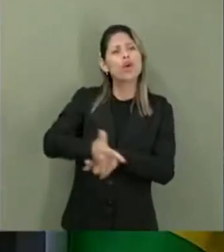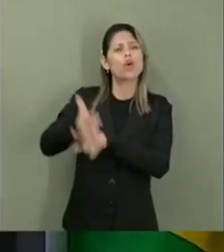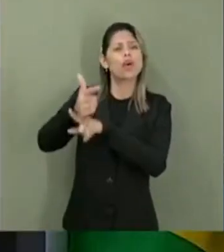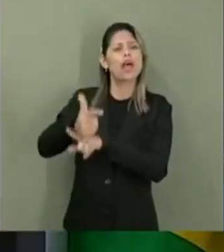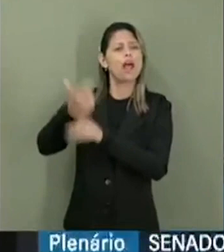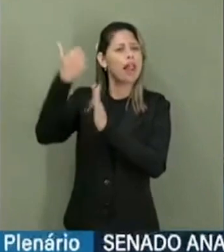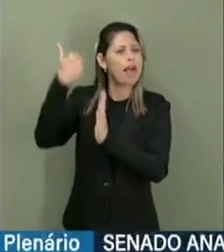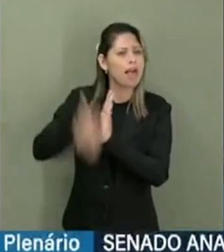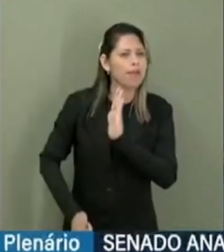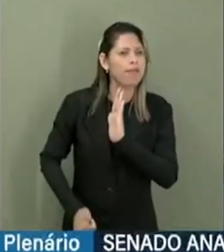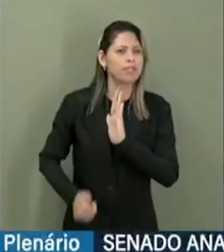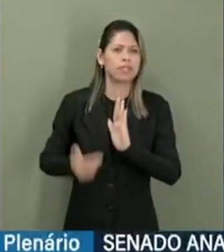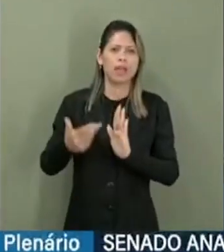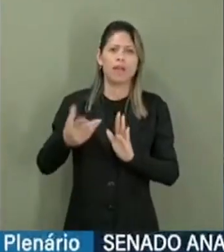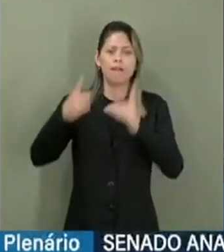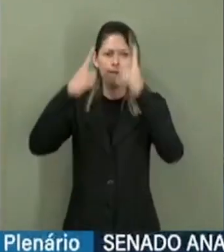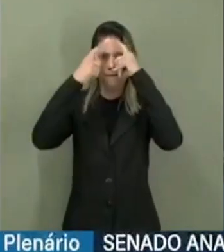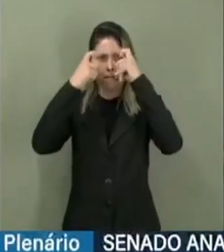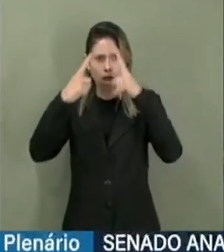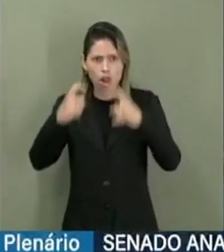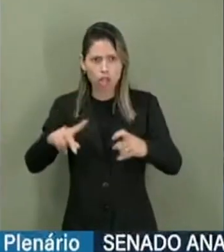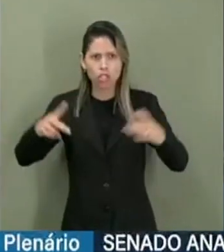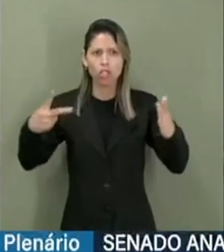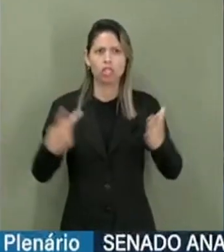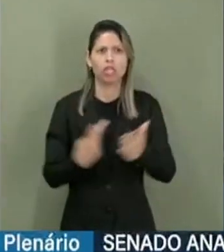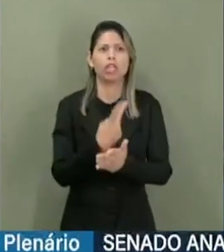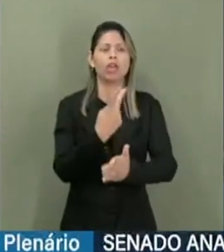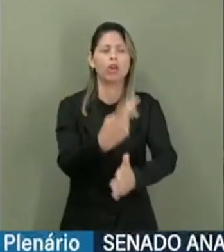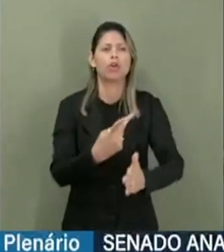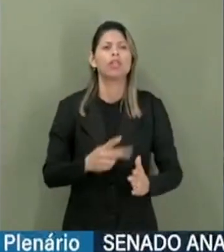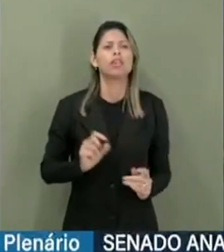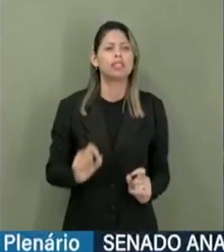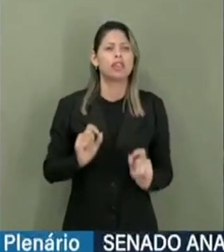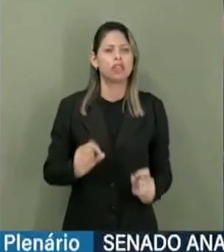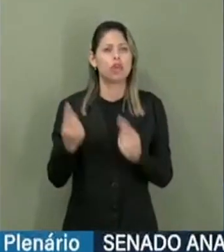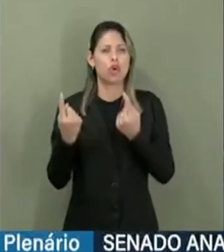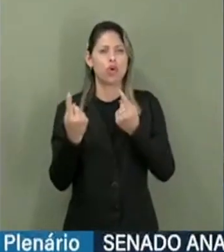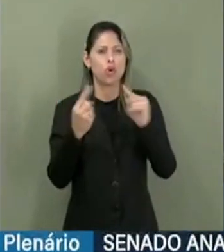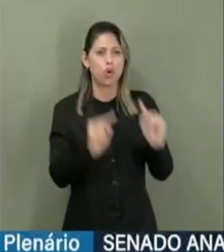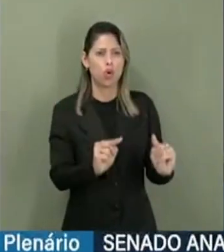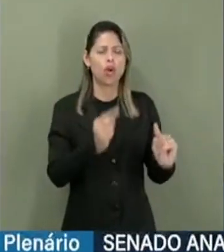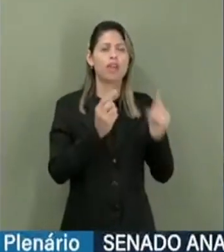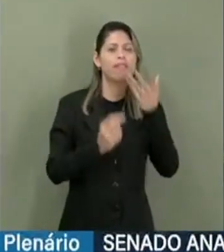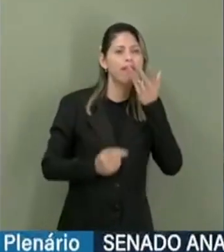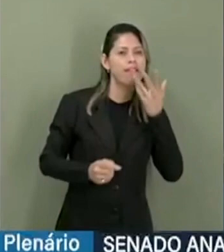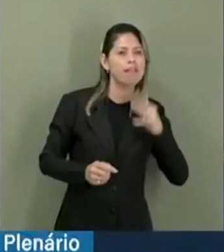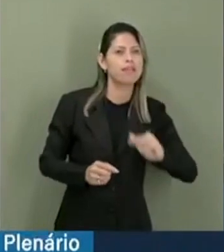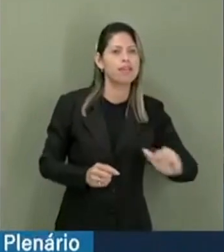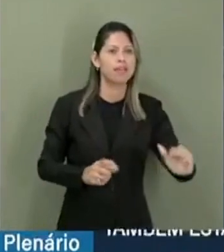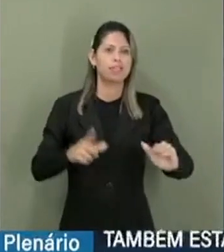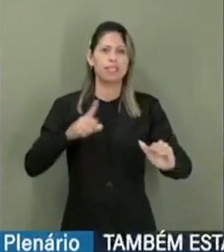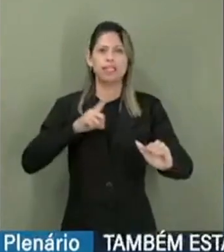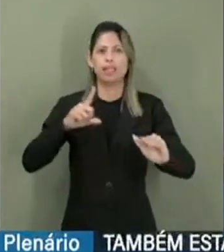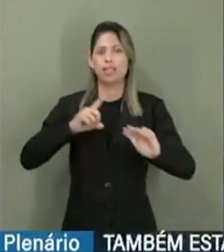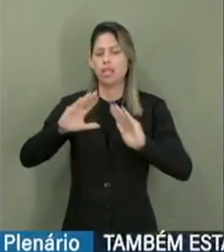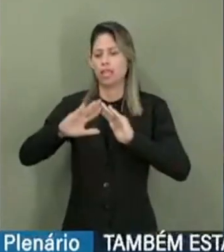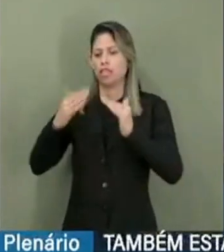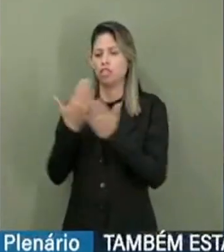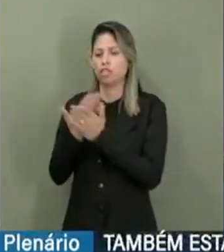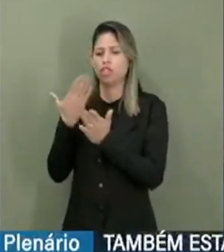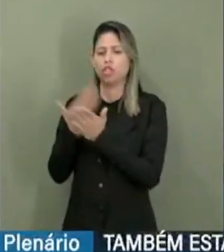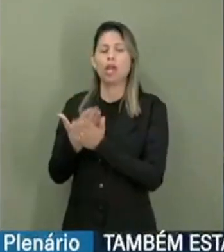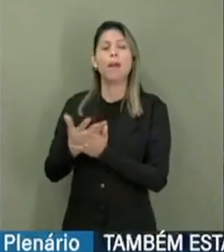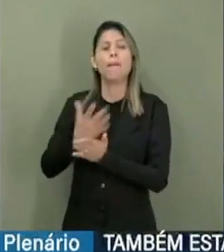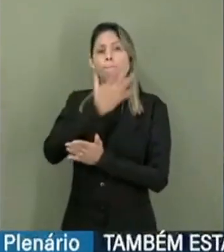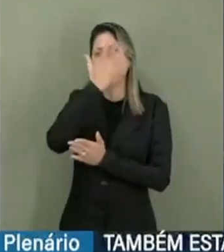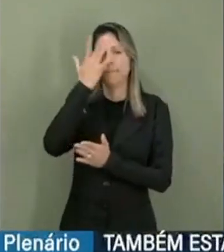fundo dessas violências que estão sendo cometidas inclusive contra crianças e que tem na internet pessoas